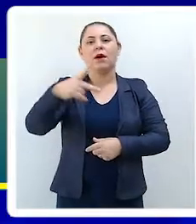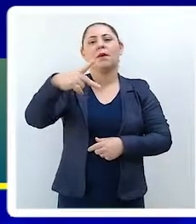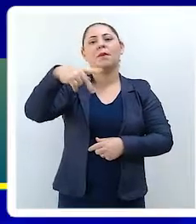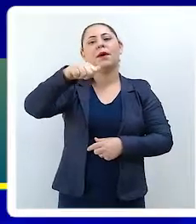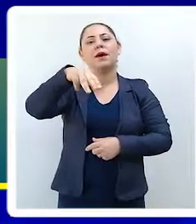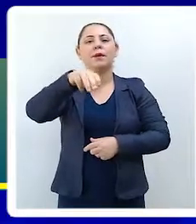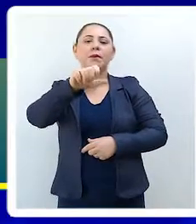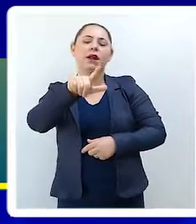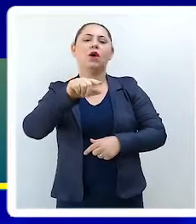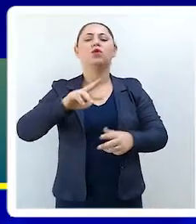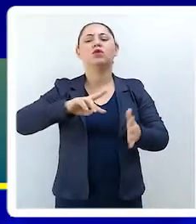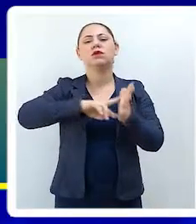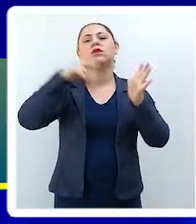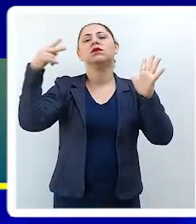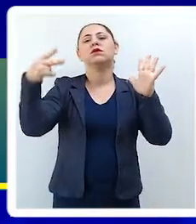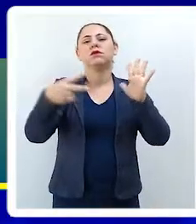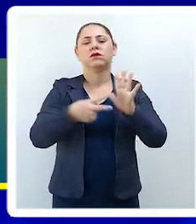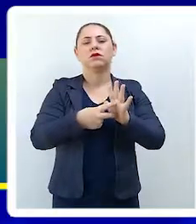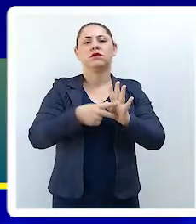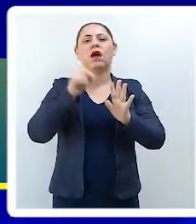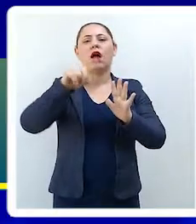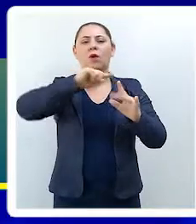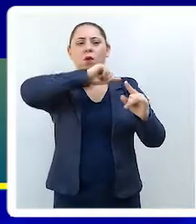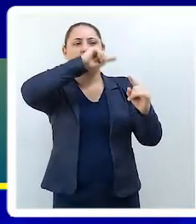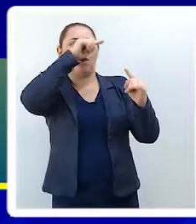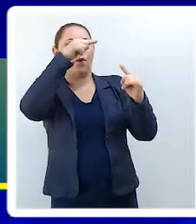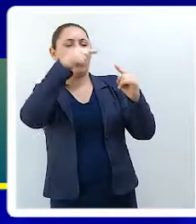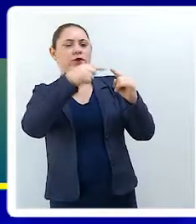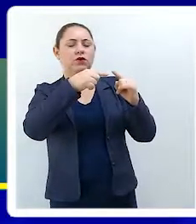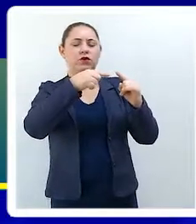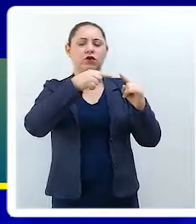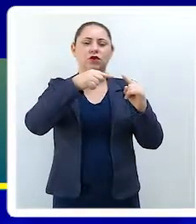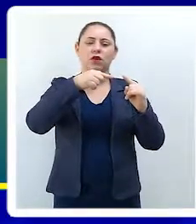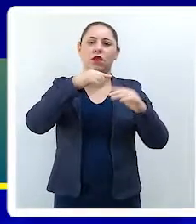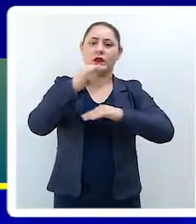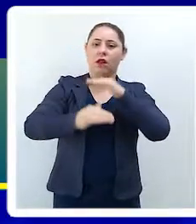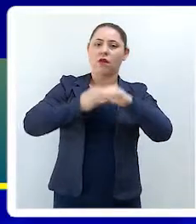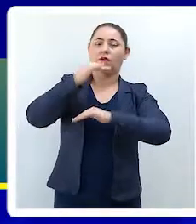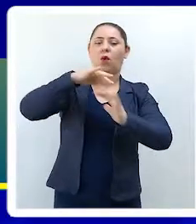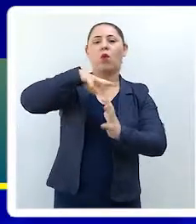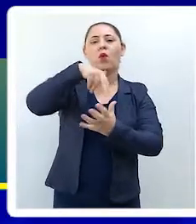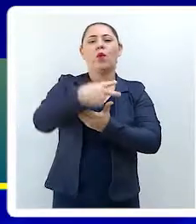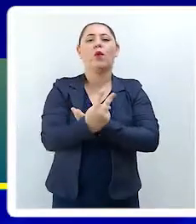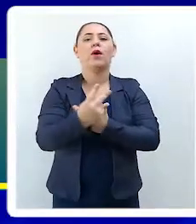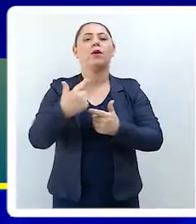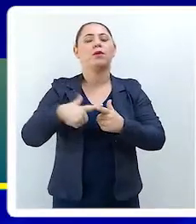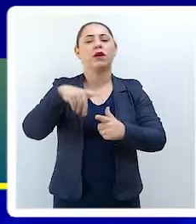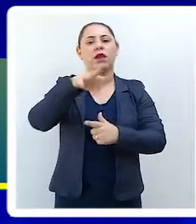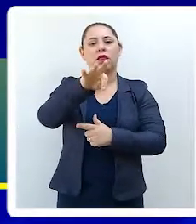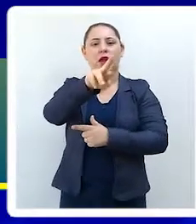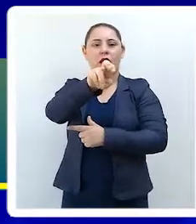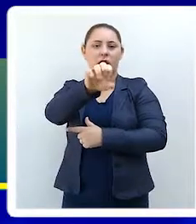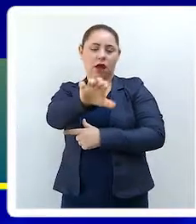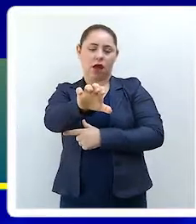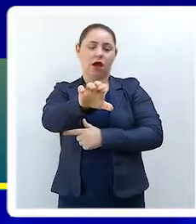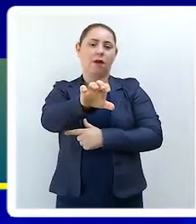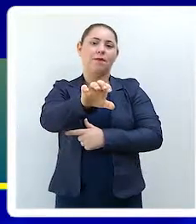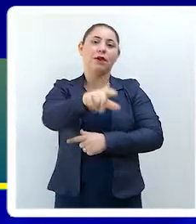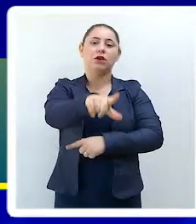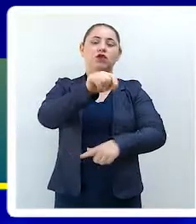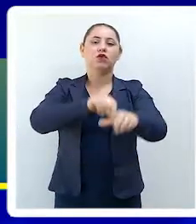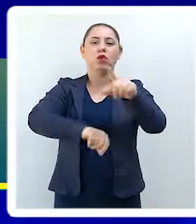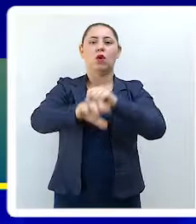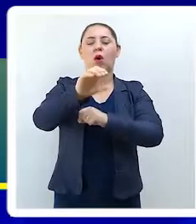vamos começar. O que significa, o que são os Objetivos de Desenvolvimento Sustentável e por que o TRAMS